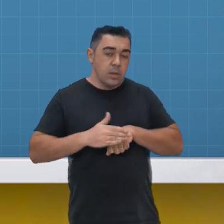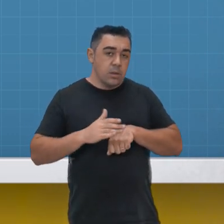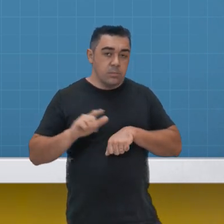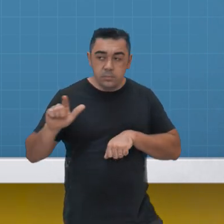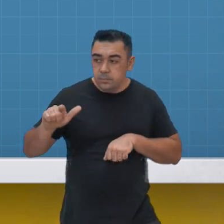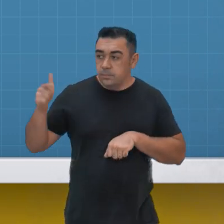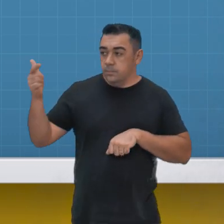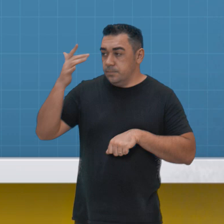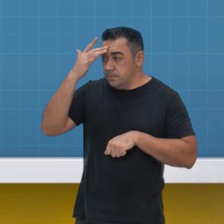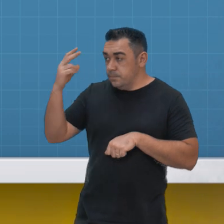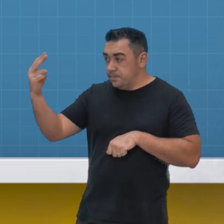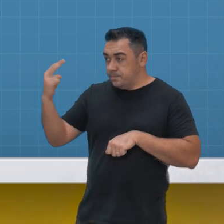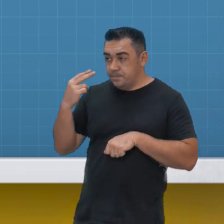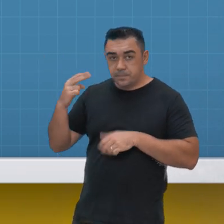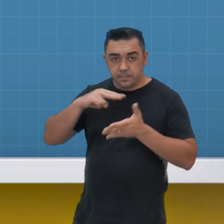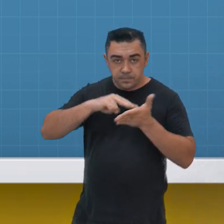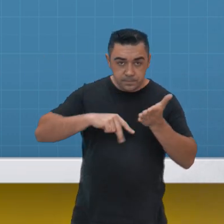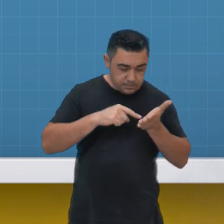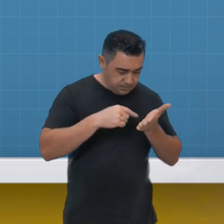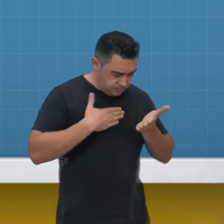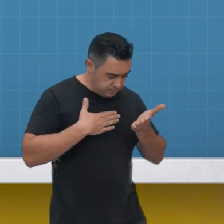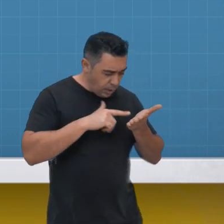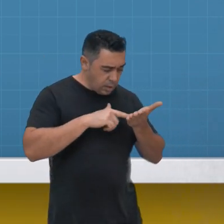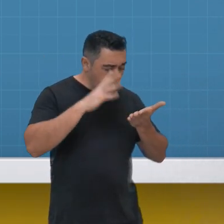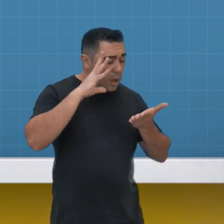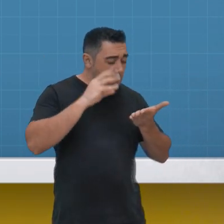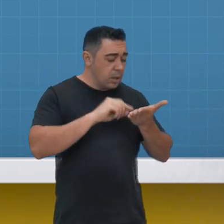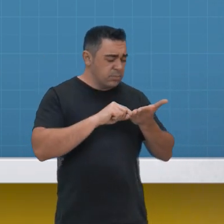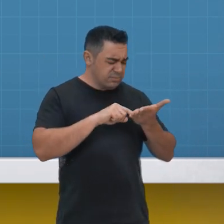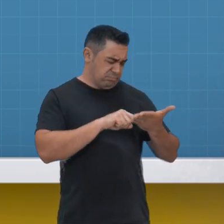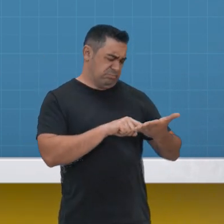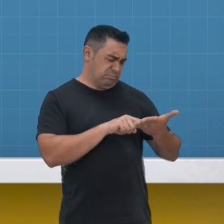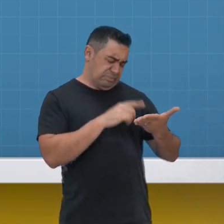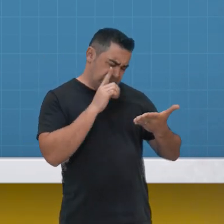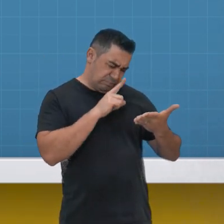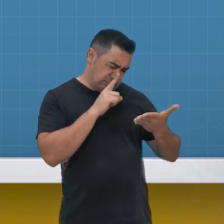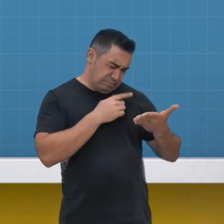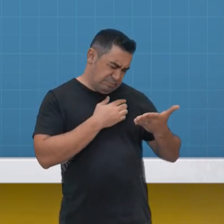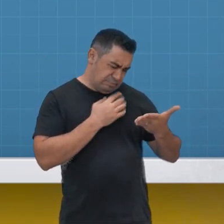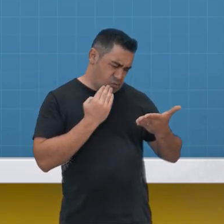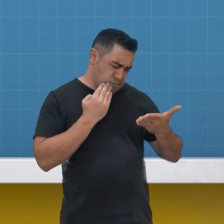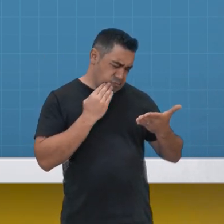que o outro leia. Porque se o que eu escrevo o outro não lê,